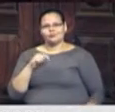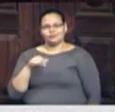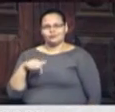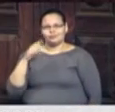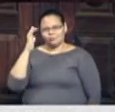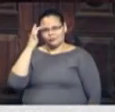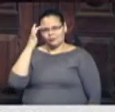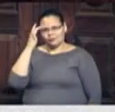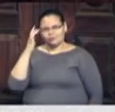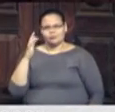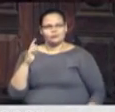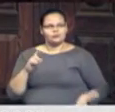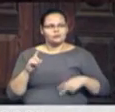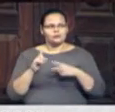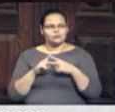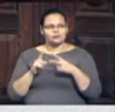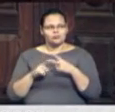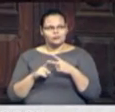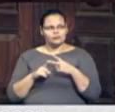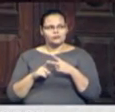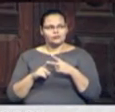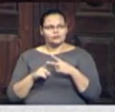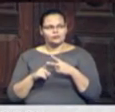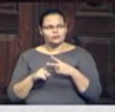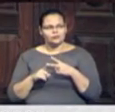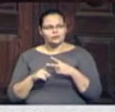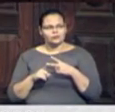considero dois divórcios.